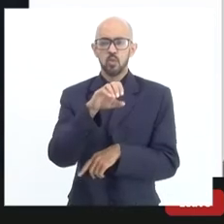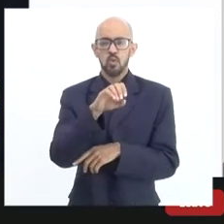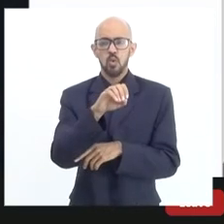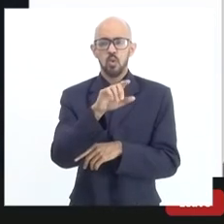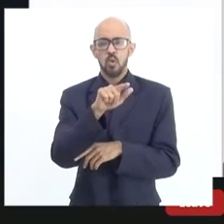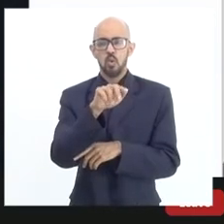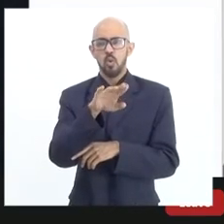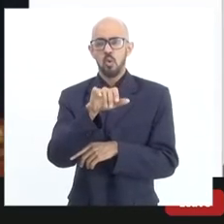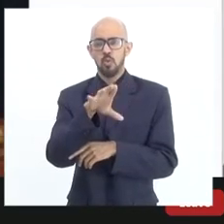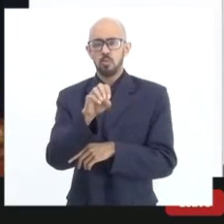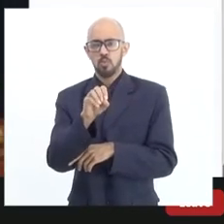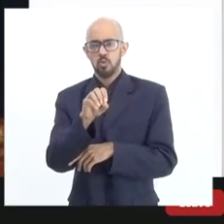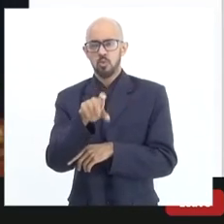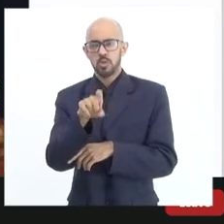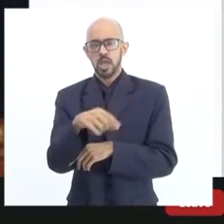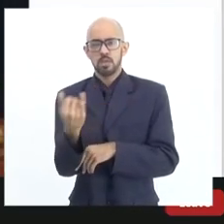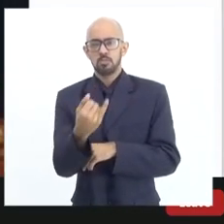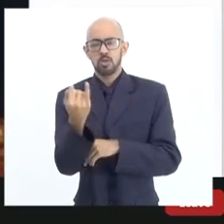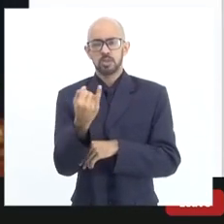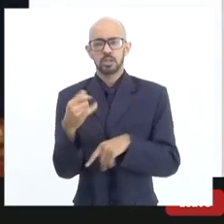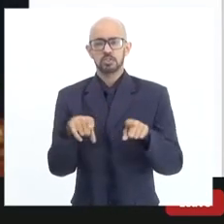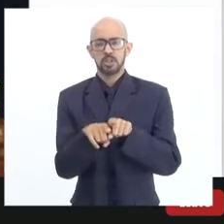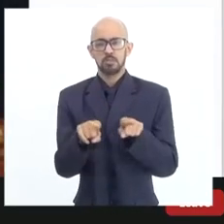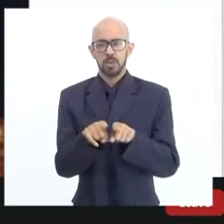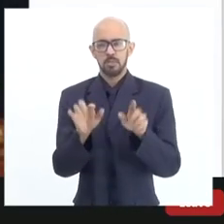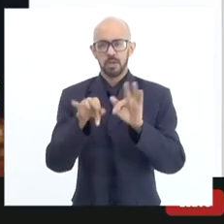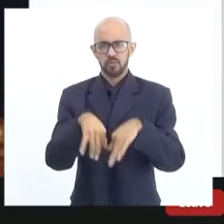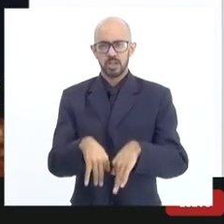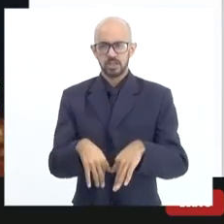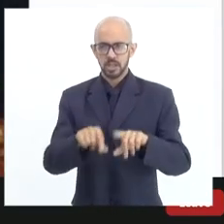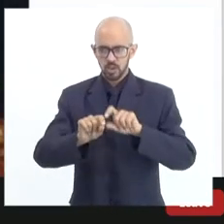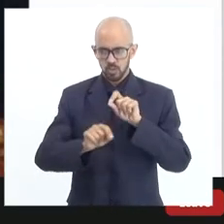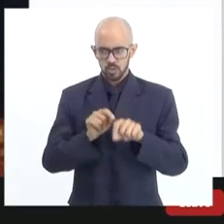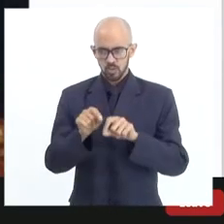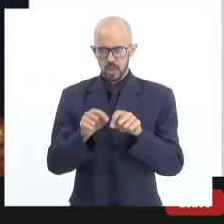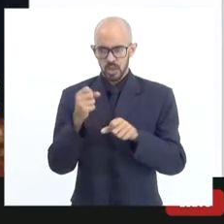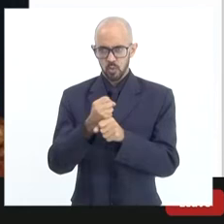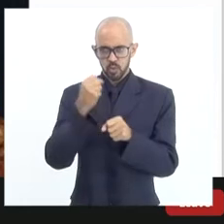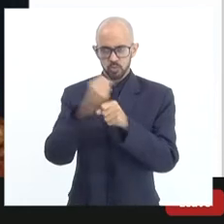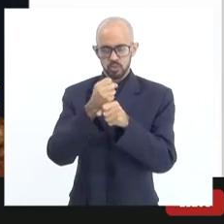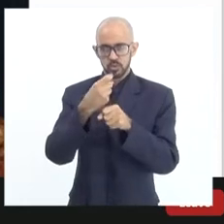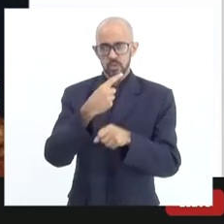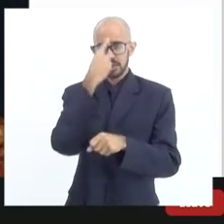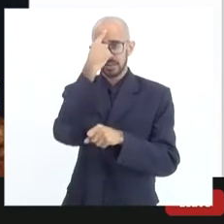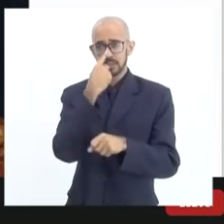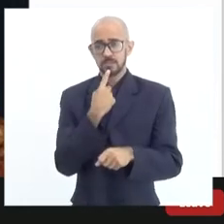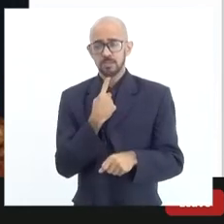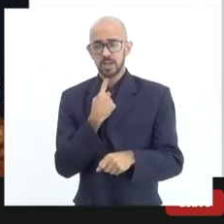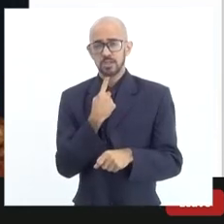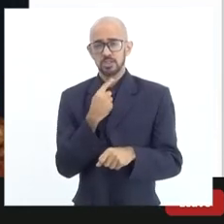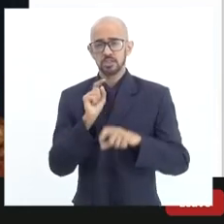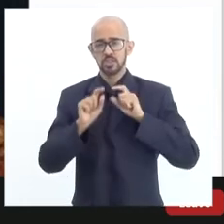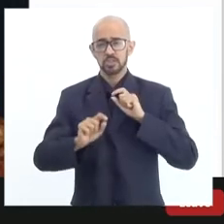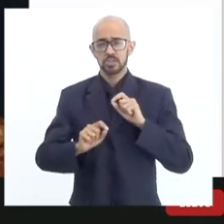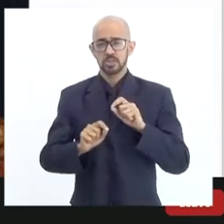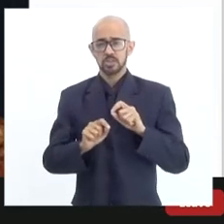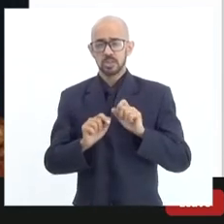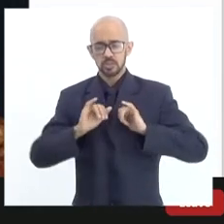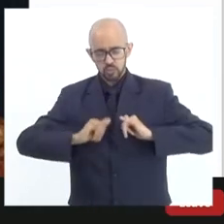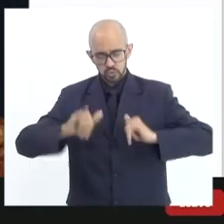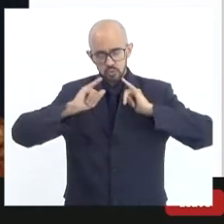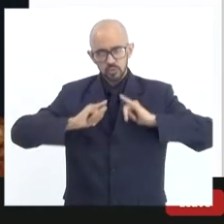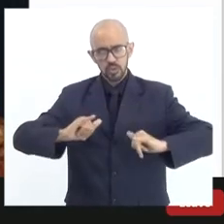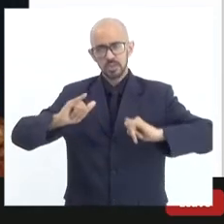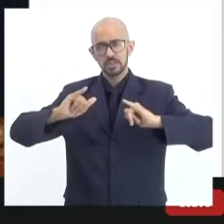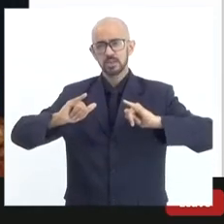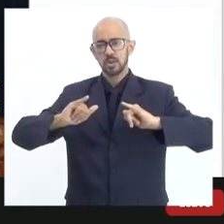e a gente acha importante, para finalizar, que a construção dessas imagens, a divulgação